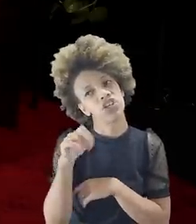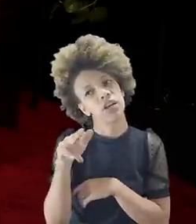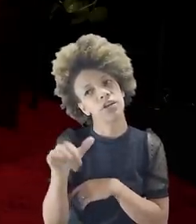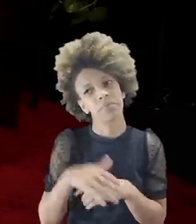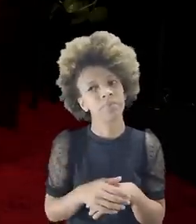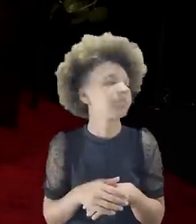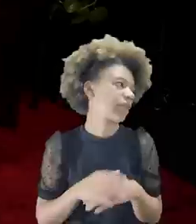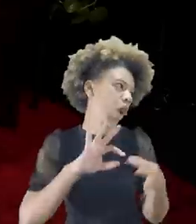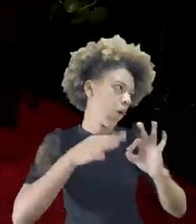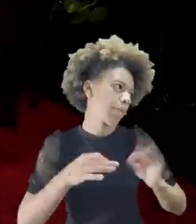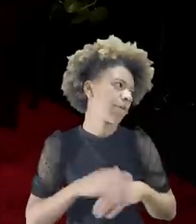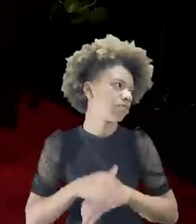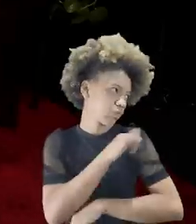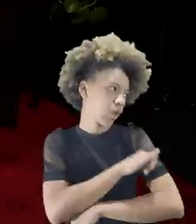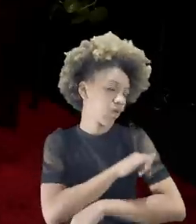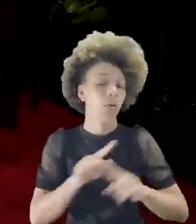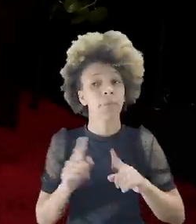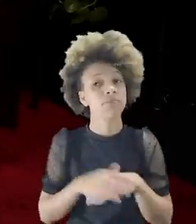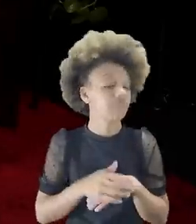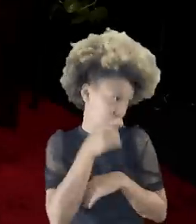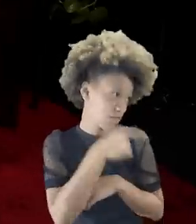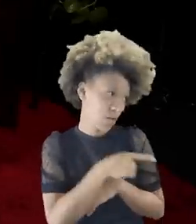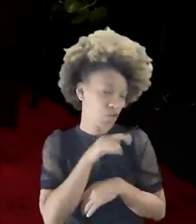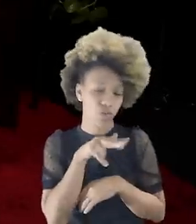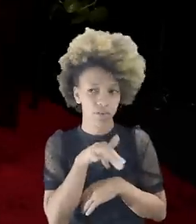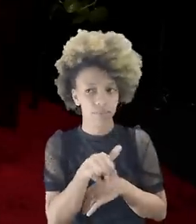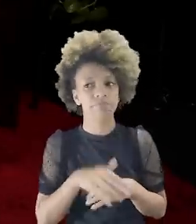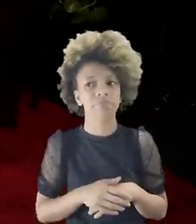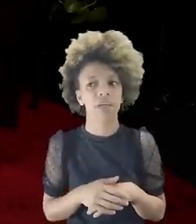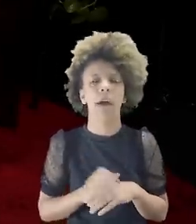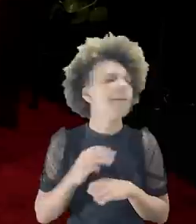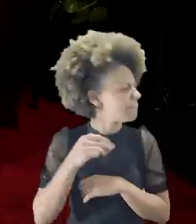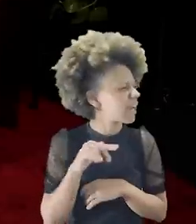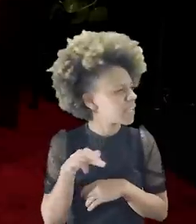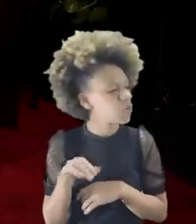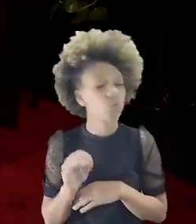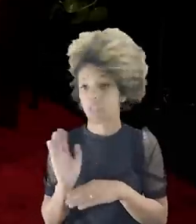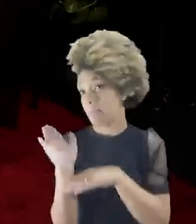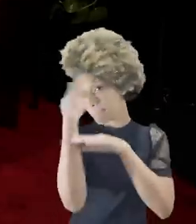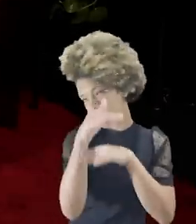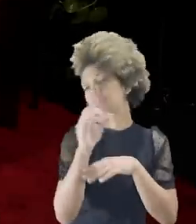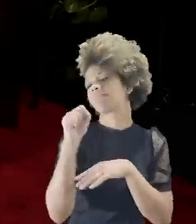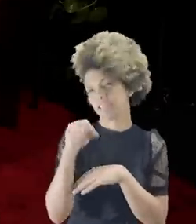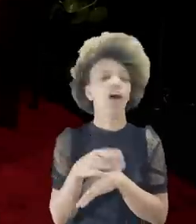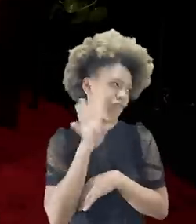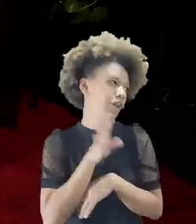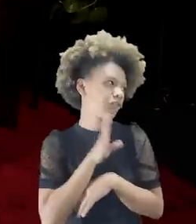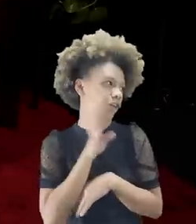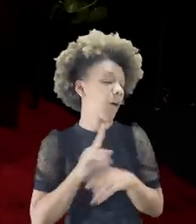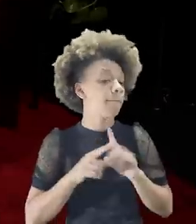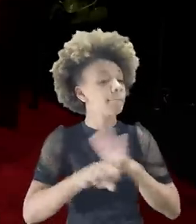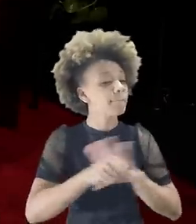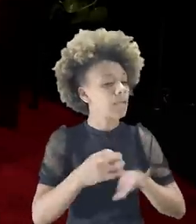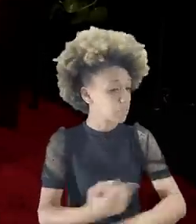disse a olimpíada aí o jogo do Giovana Marquinho se eu não me engano foi Marquinhos Com certeza pegar uma galera muito bom